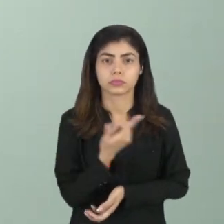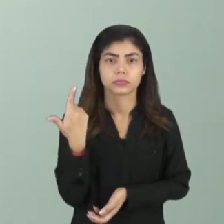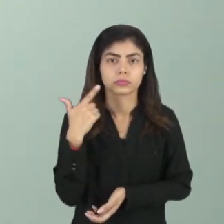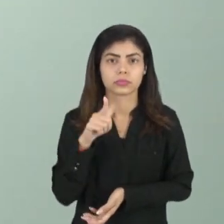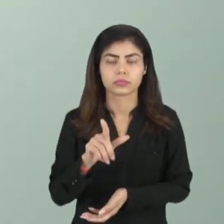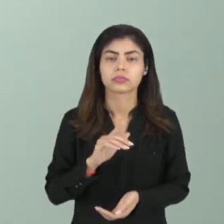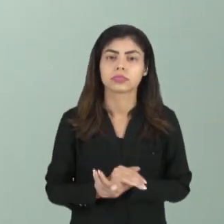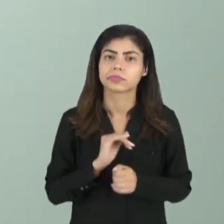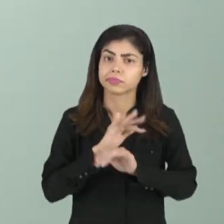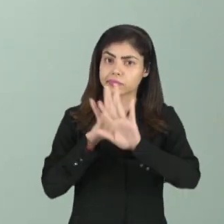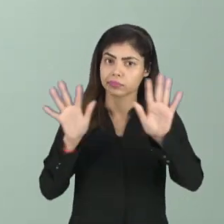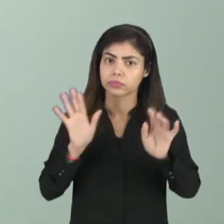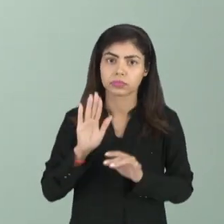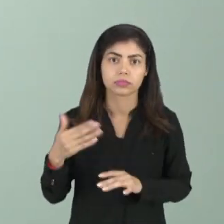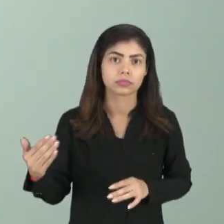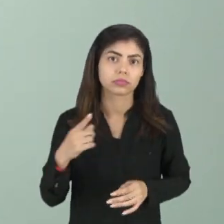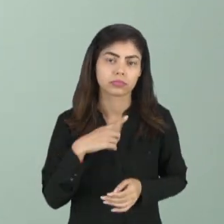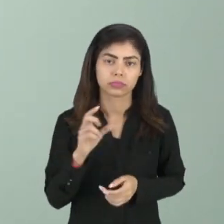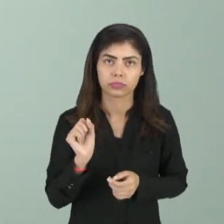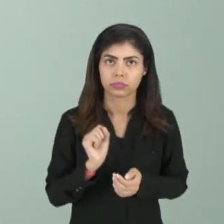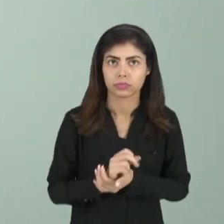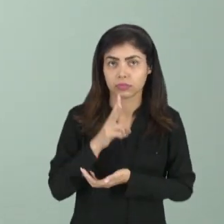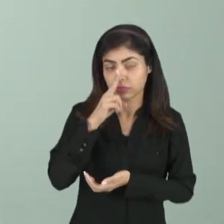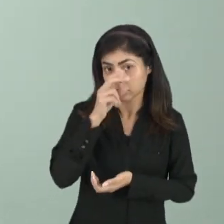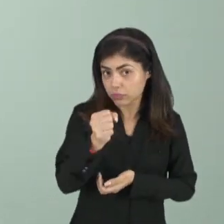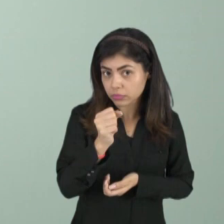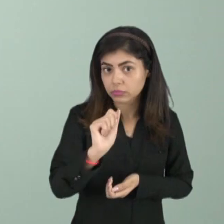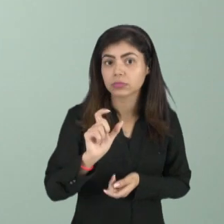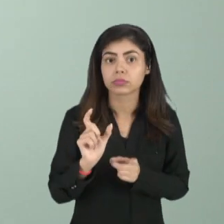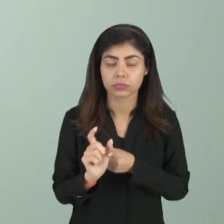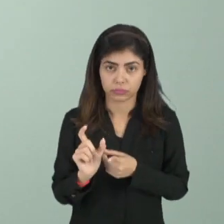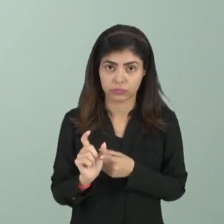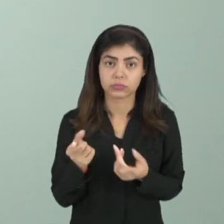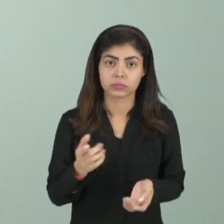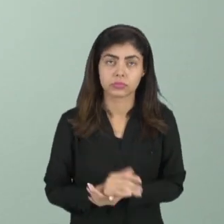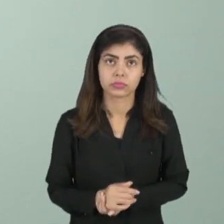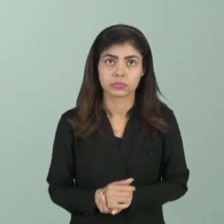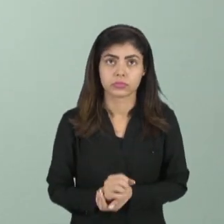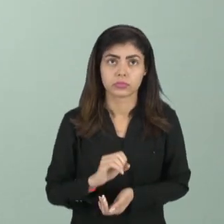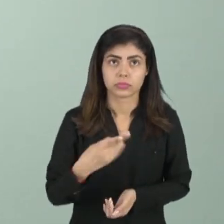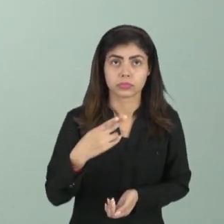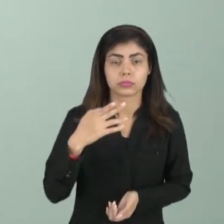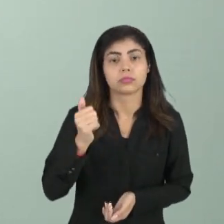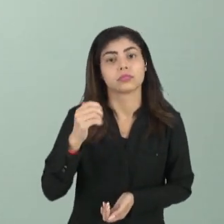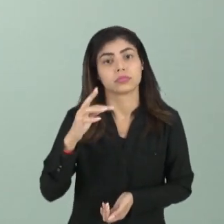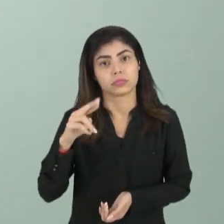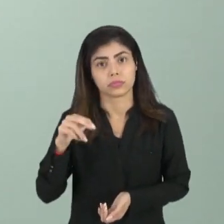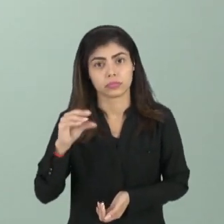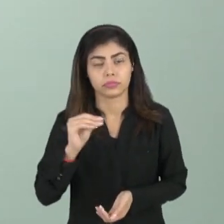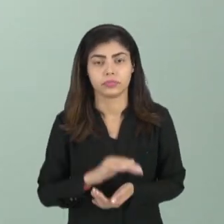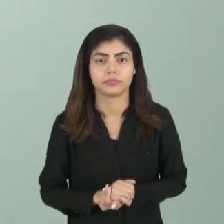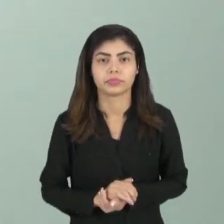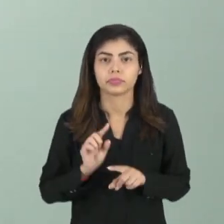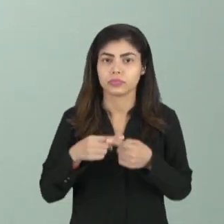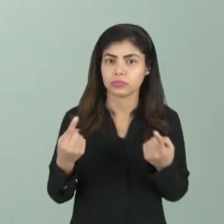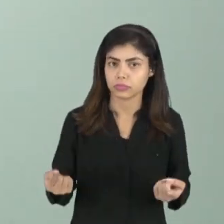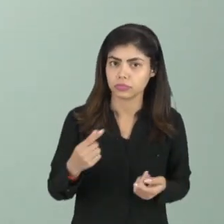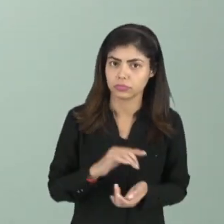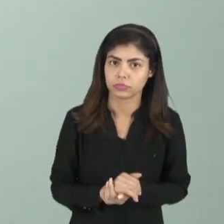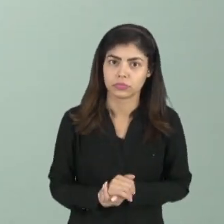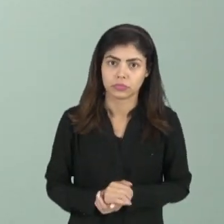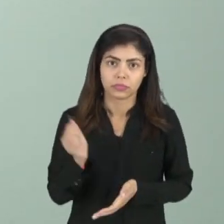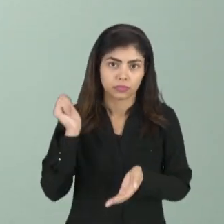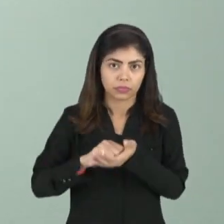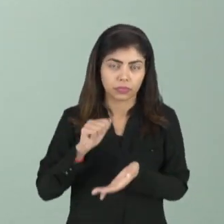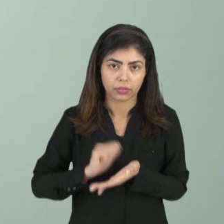claramente quando uma sílaba é tônica ou à tona Isso fica muito fácil mas na